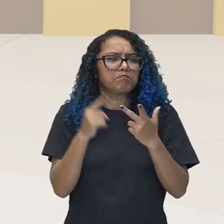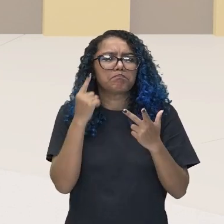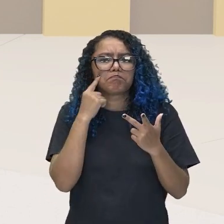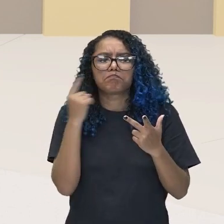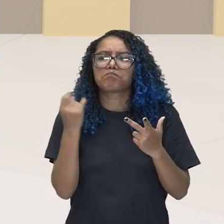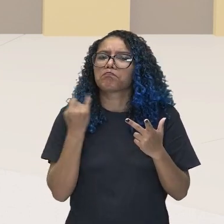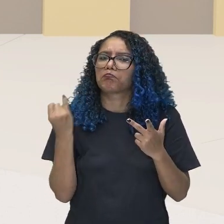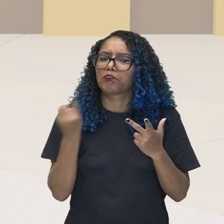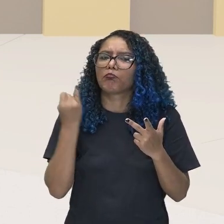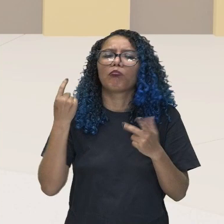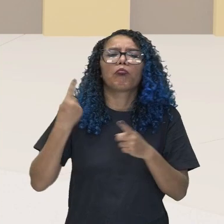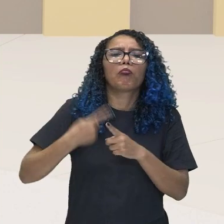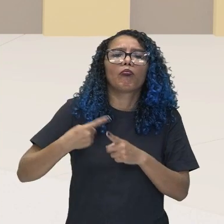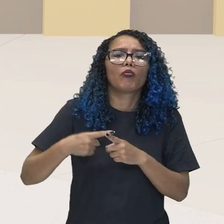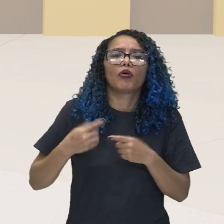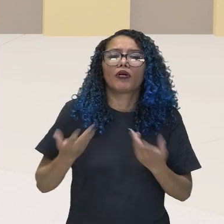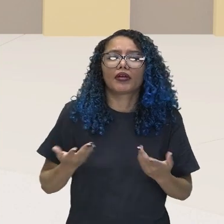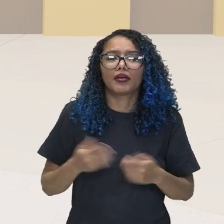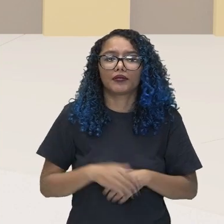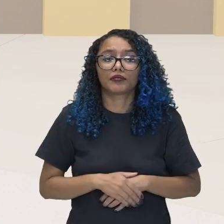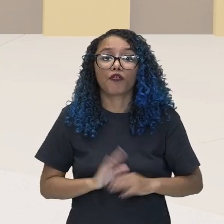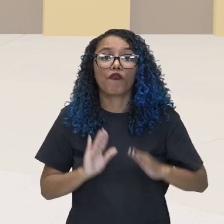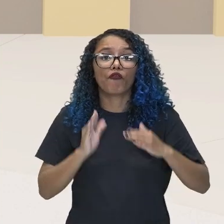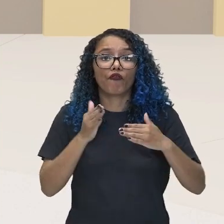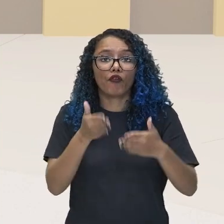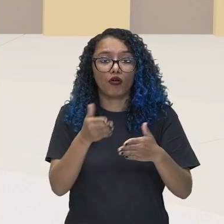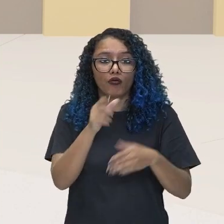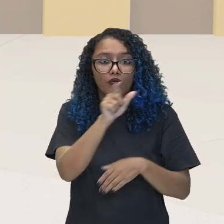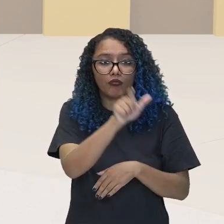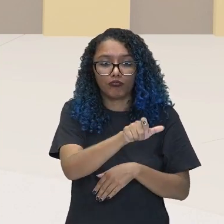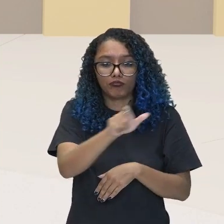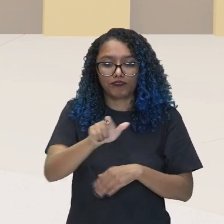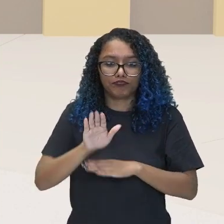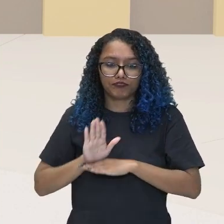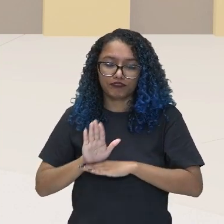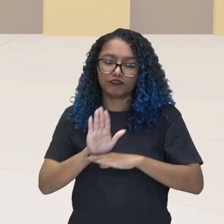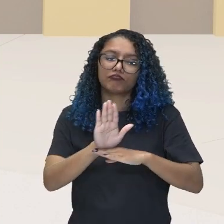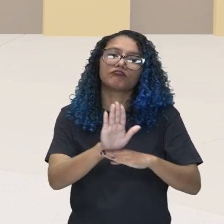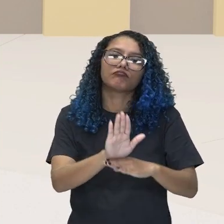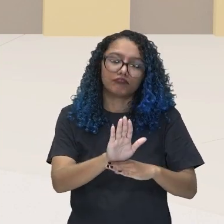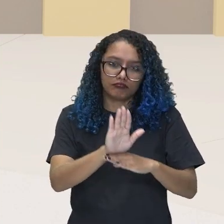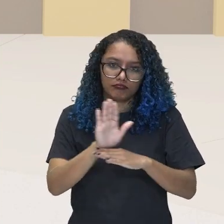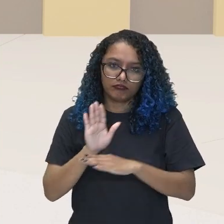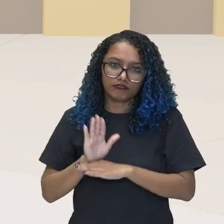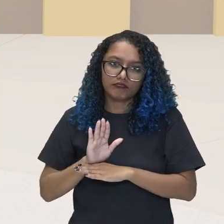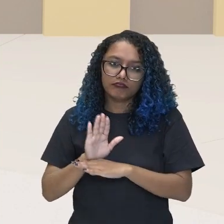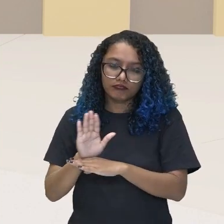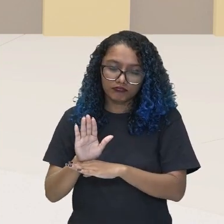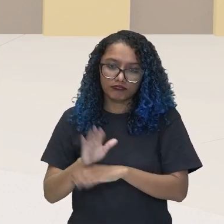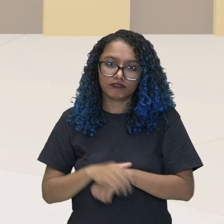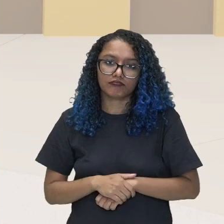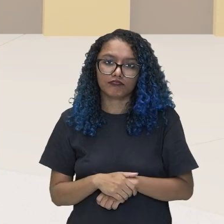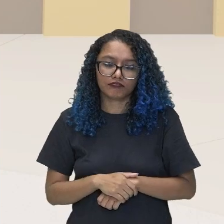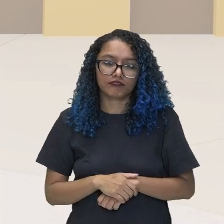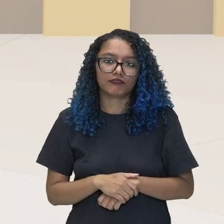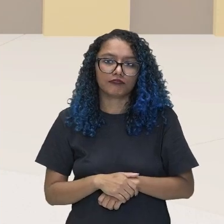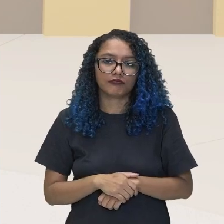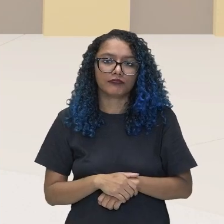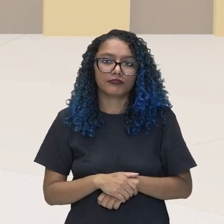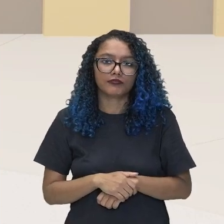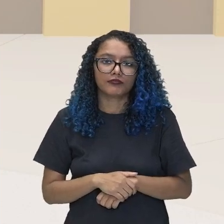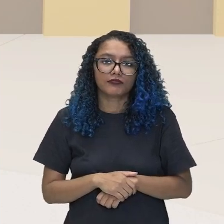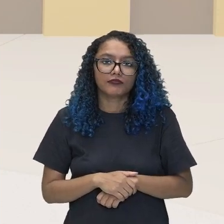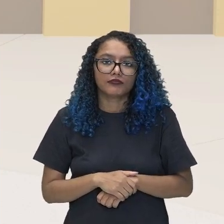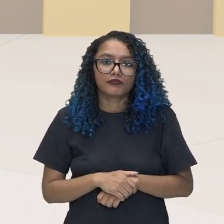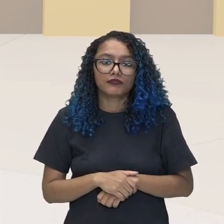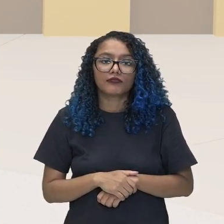busca saber ajudar os outros. Então, na orientação de serviço, você precisa ajudar os outros, saber